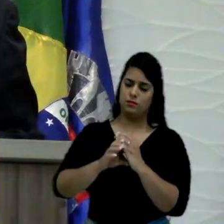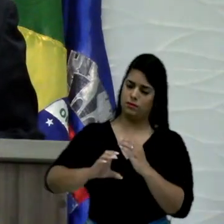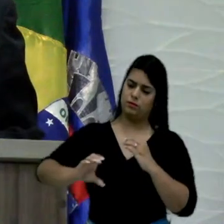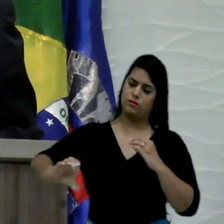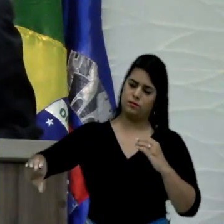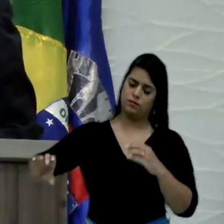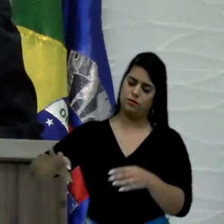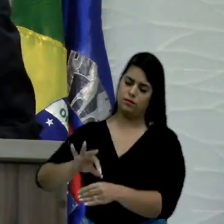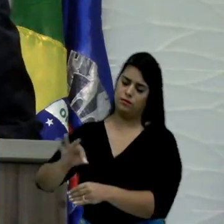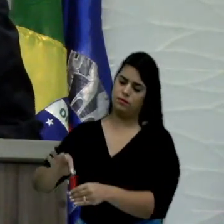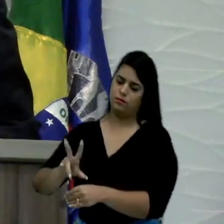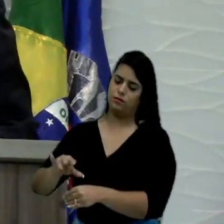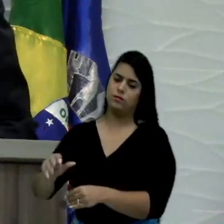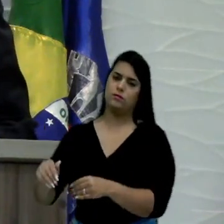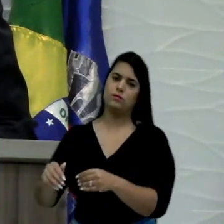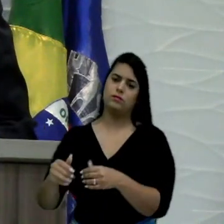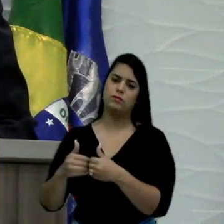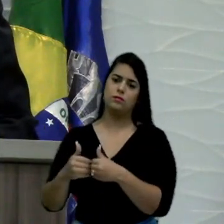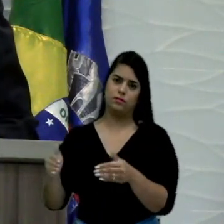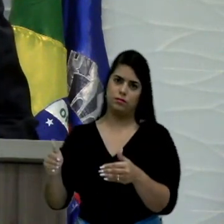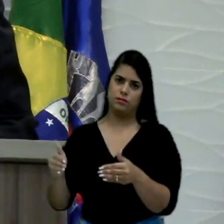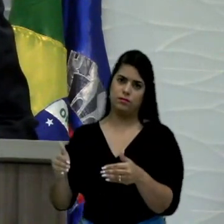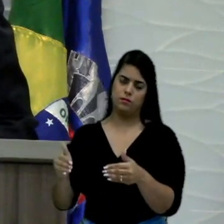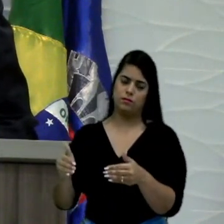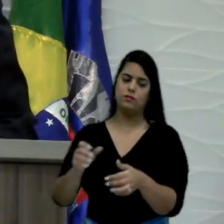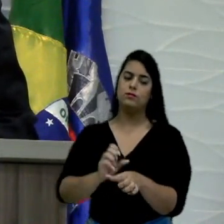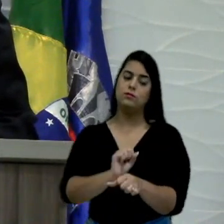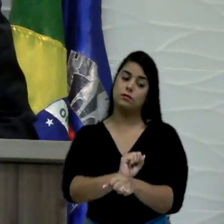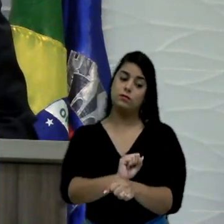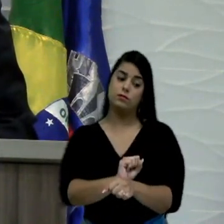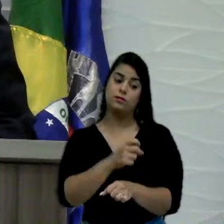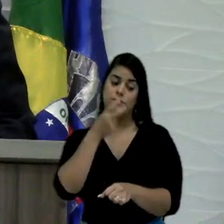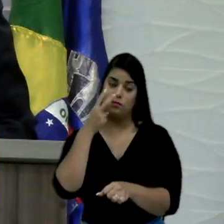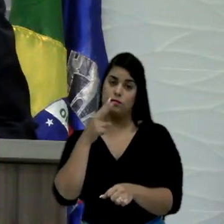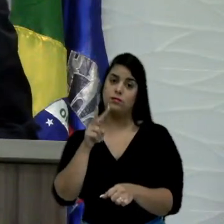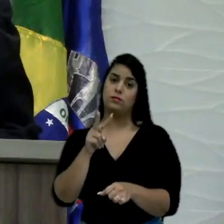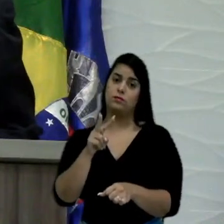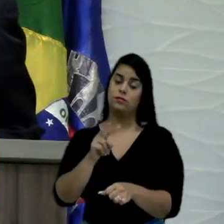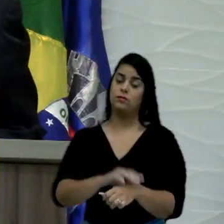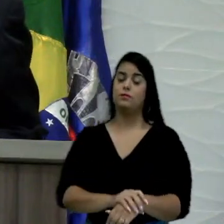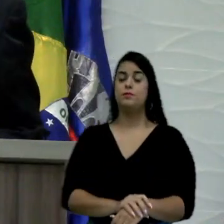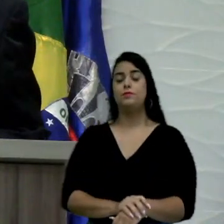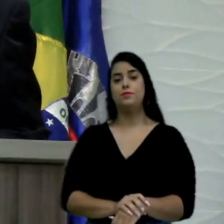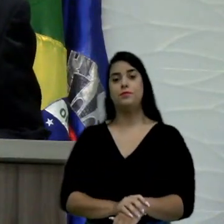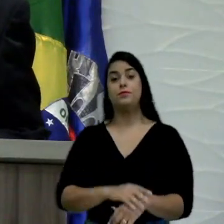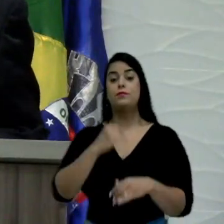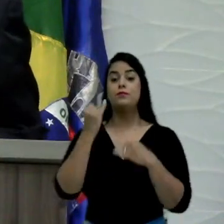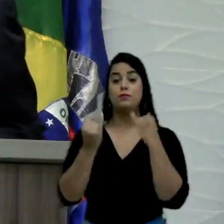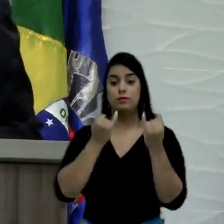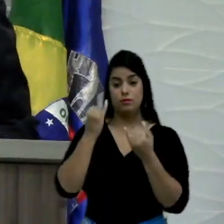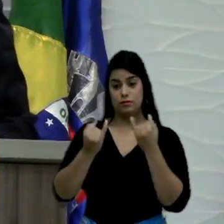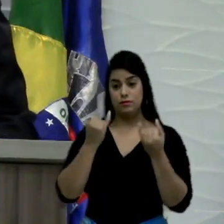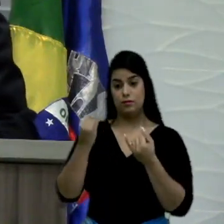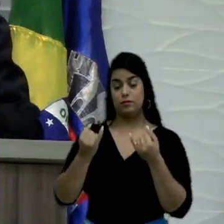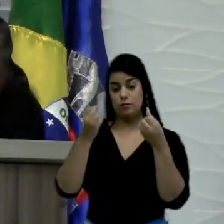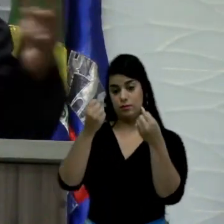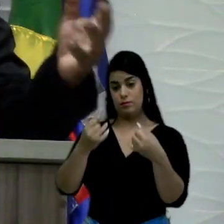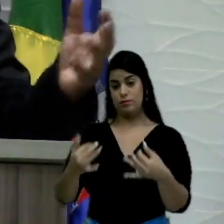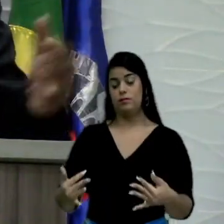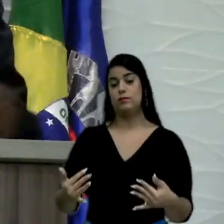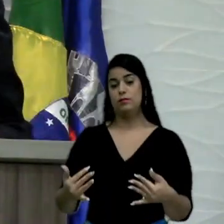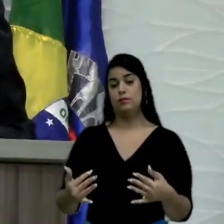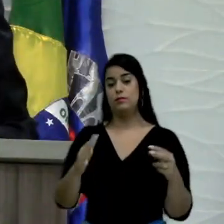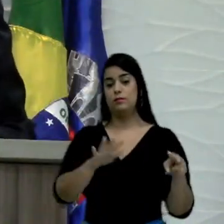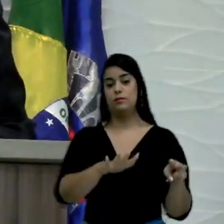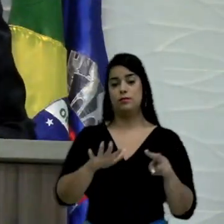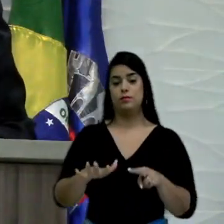a vila do Espírito Santo. Está aberta. Aguardar para ver. E quando eu passo aqui informações, como eu passei a